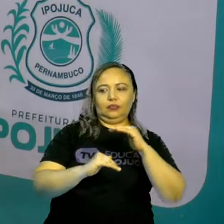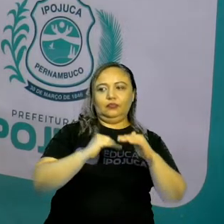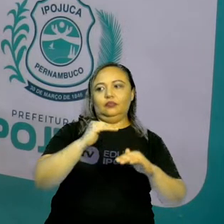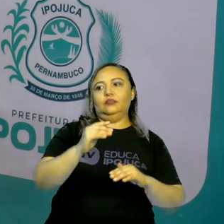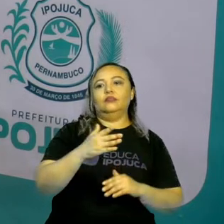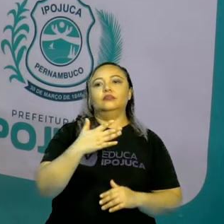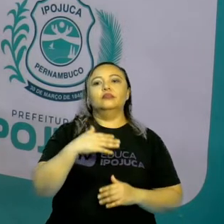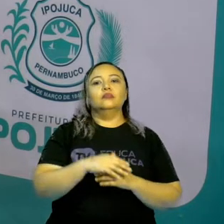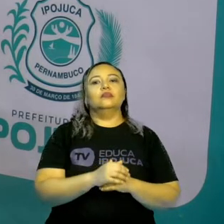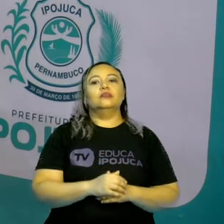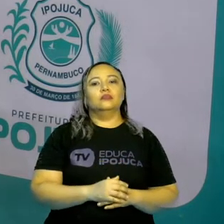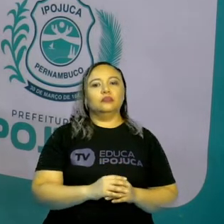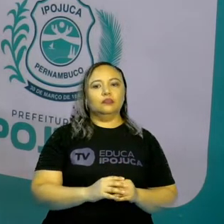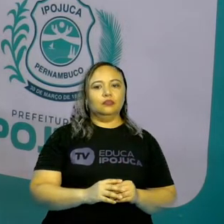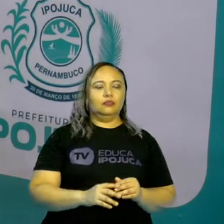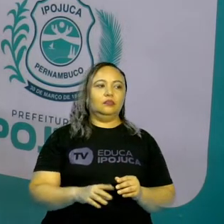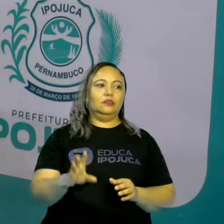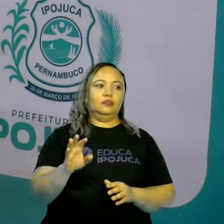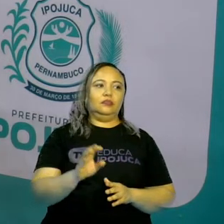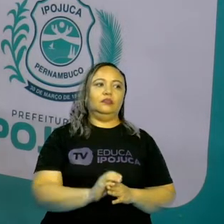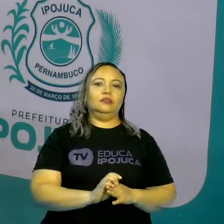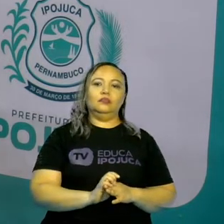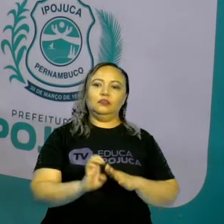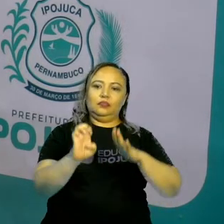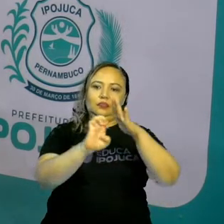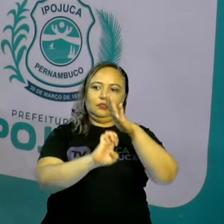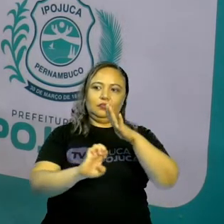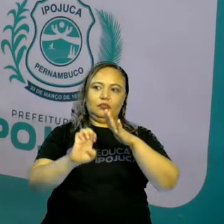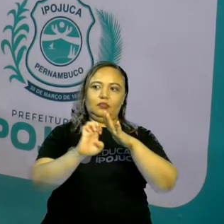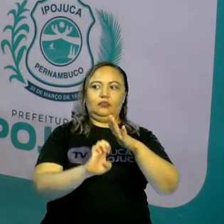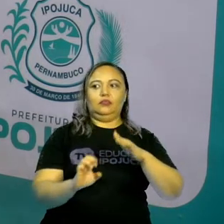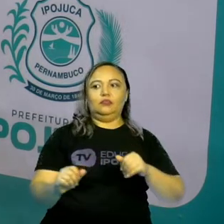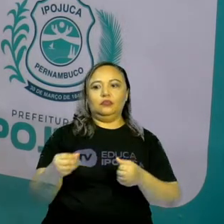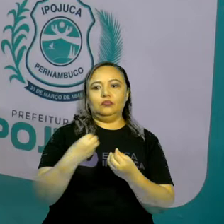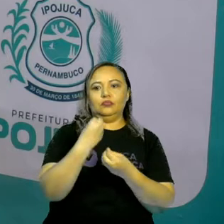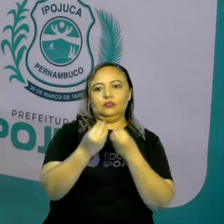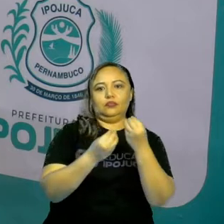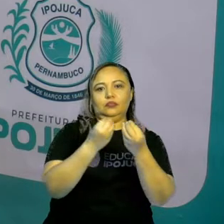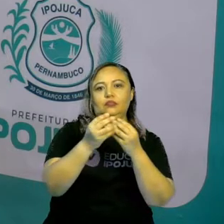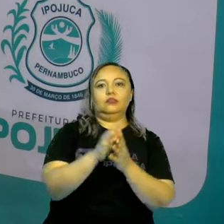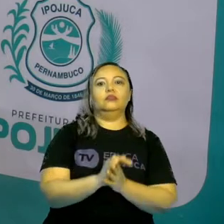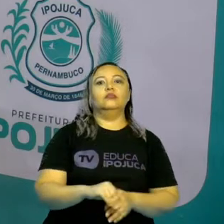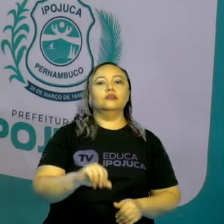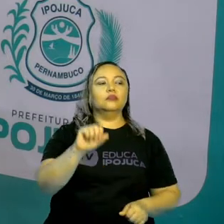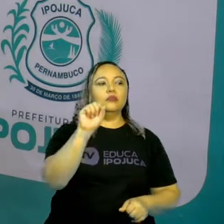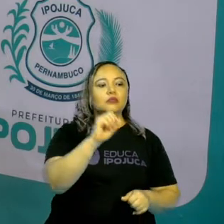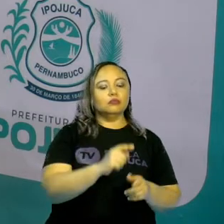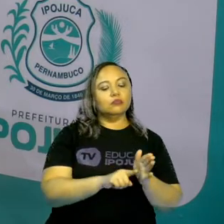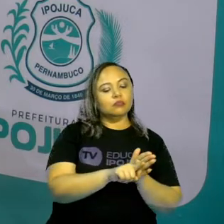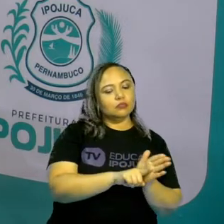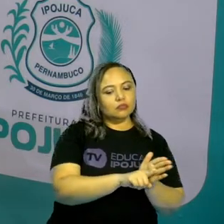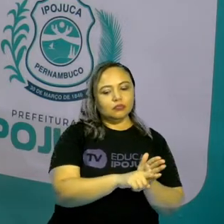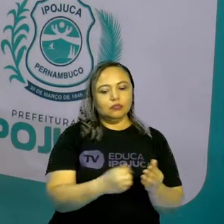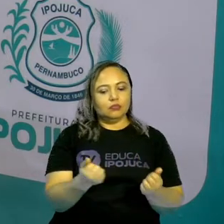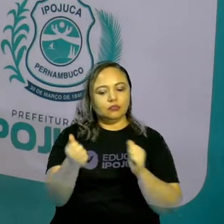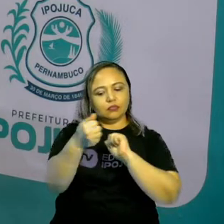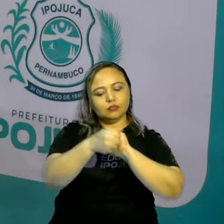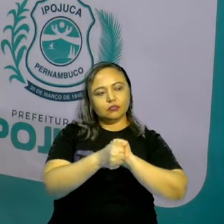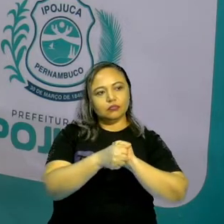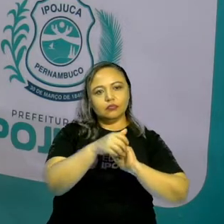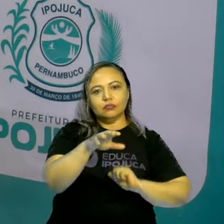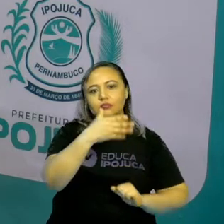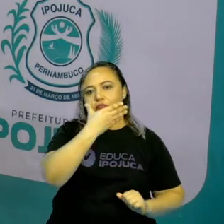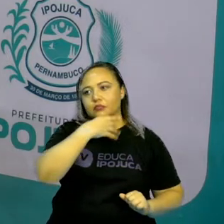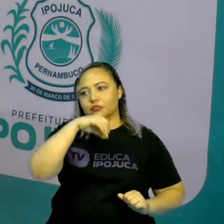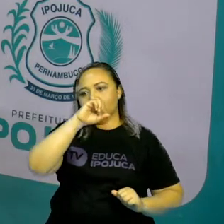funcionamento das usinas. Então, vai ser com você. Você vai pesquisar aí junto com mamãe, com papai, com a professora.